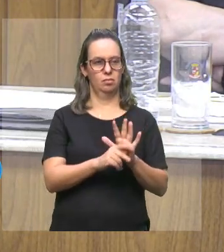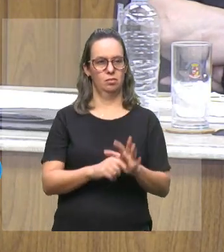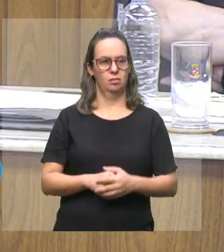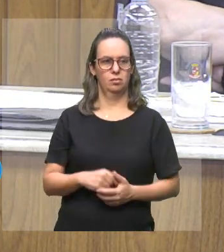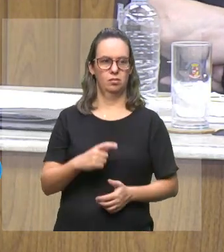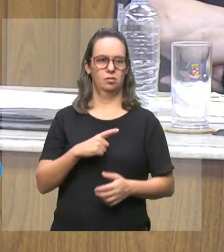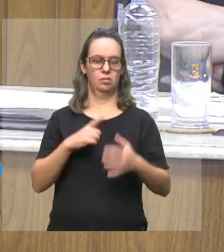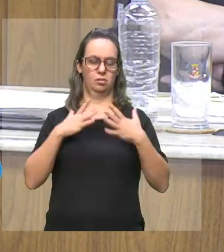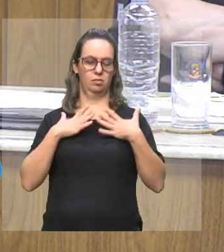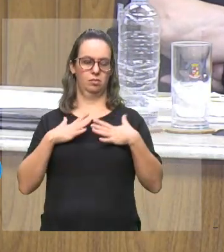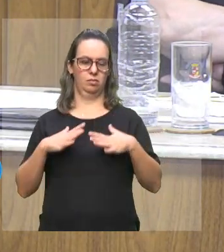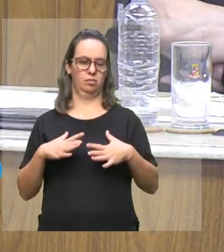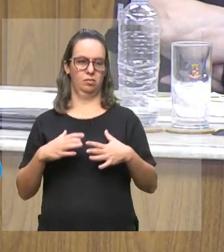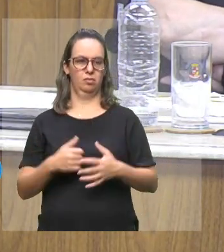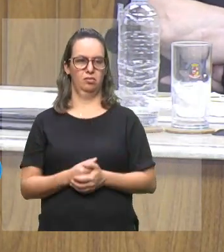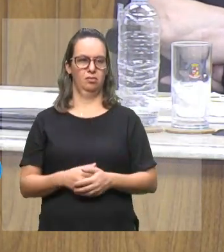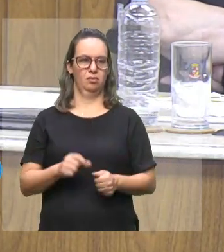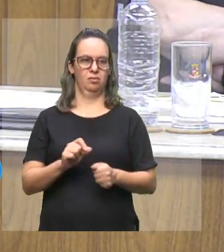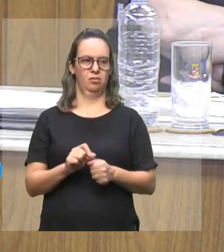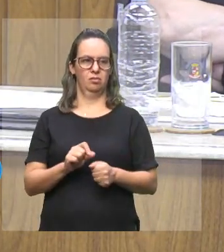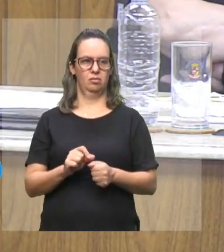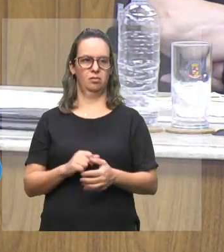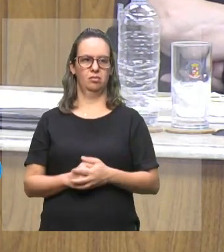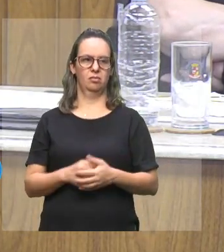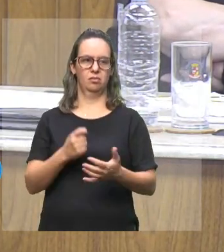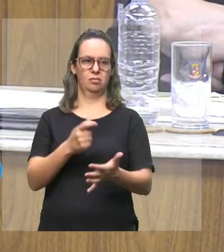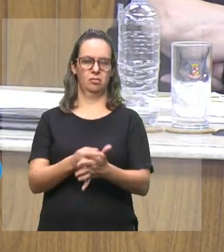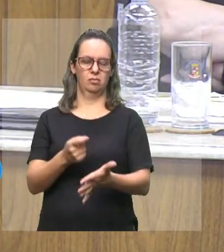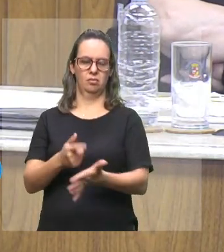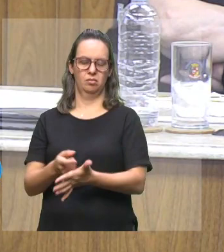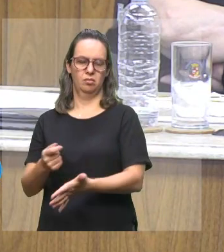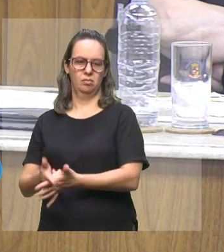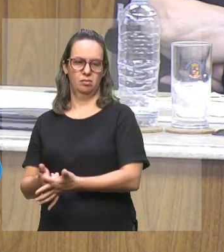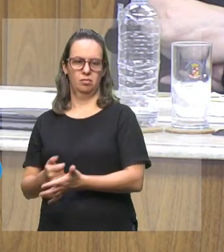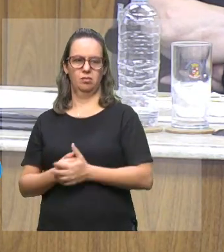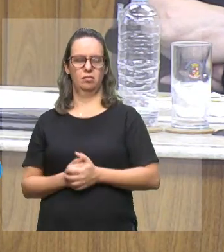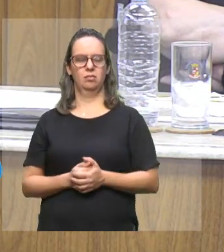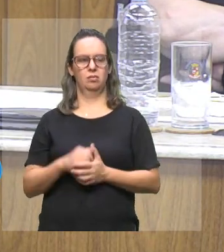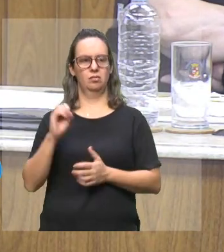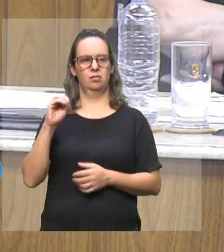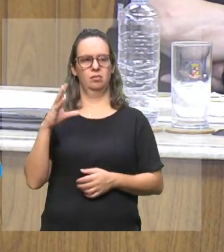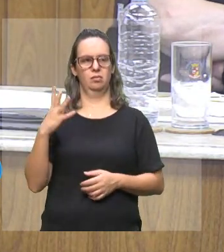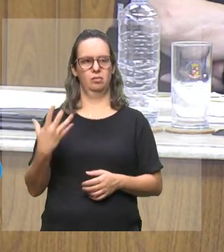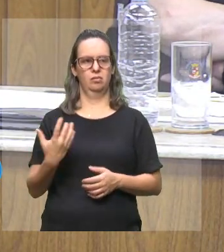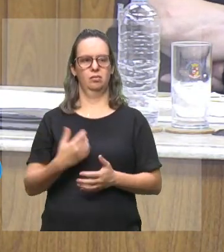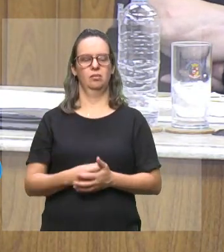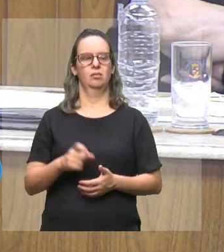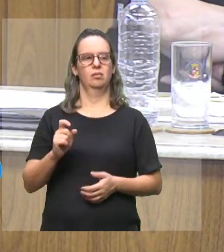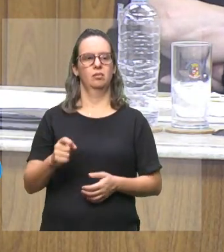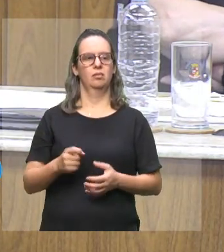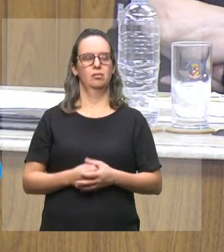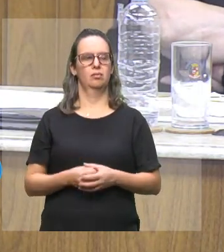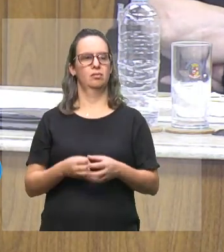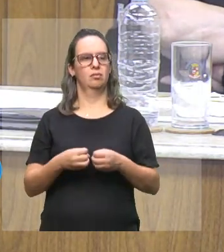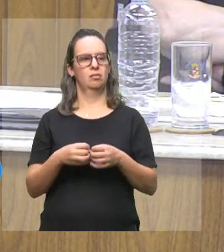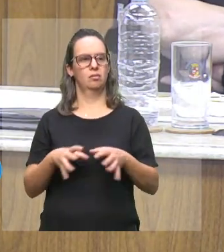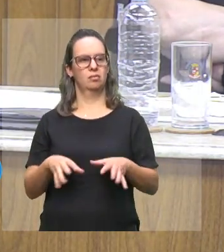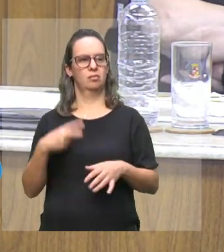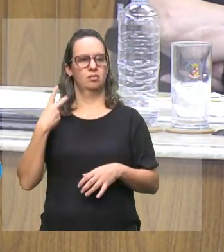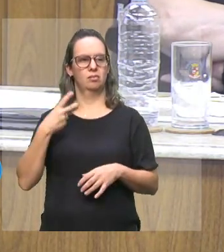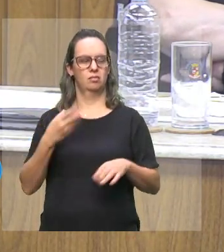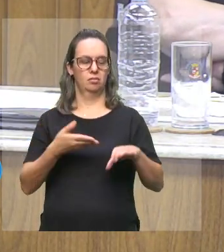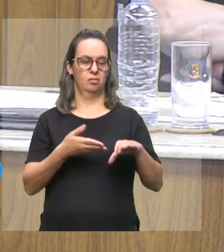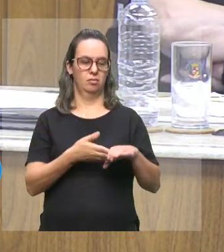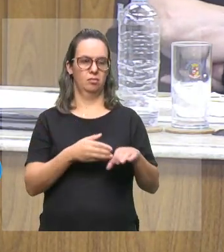tranquilidade necessária para efetuar os pagamentos que, porventura, possam ocorrer quanto às despesas dos vereadores. Eu reservo meu tempo, senhor